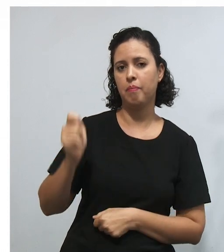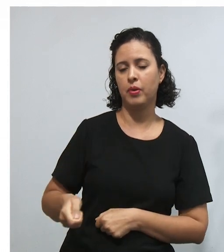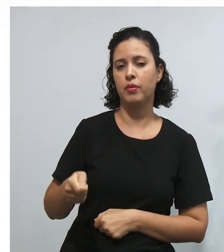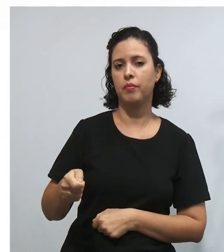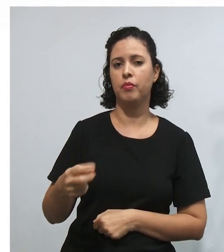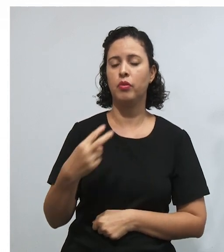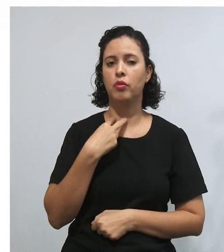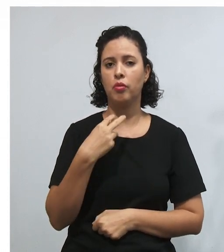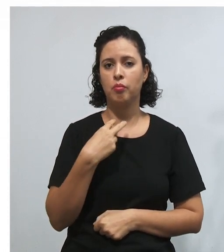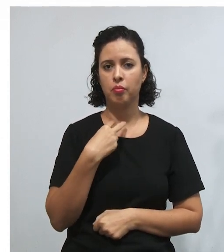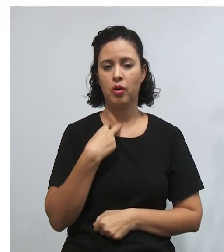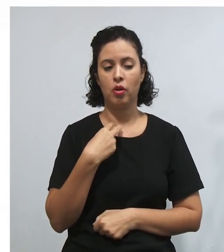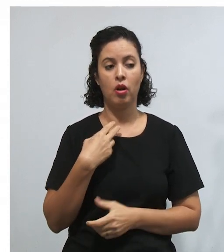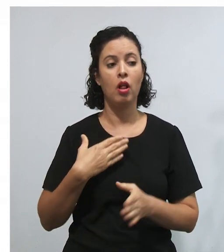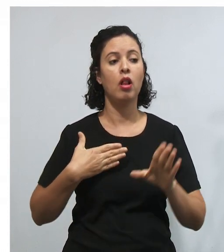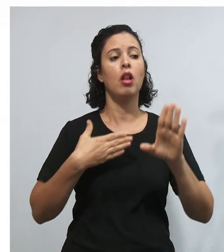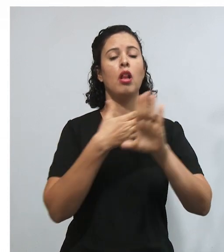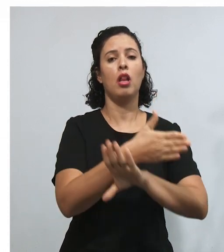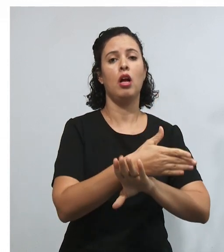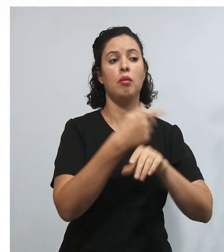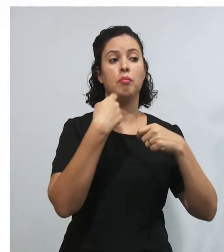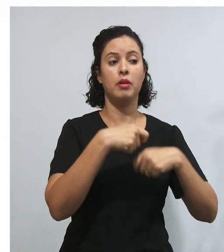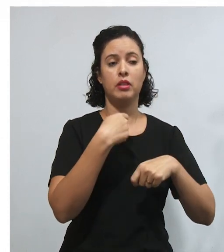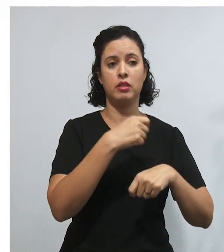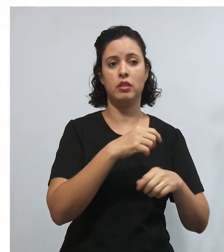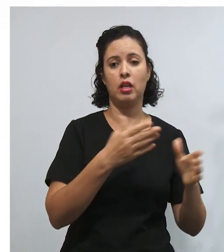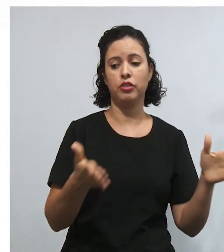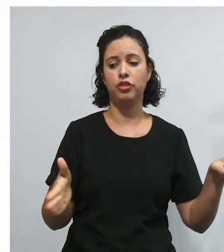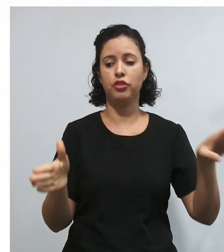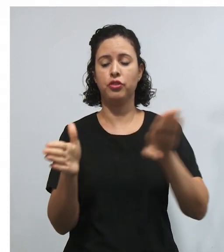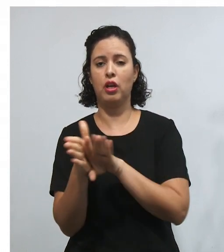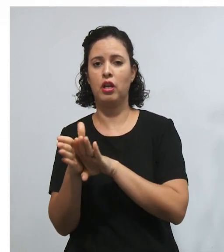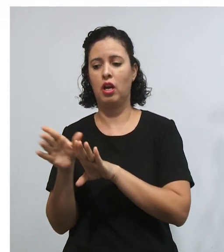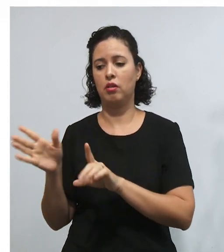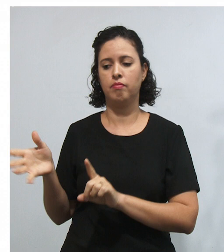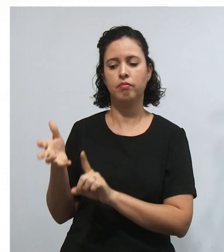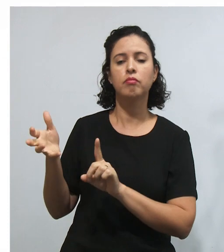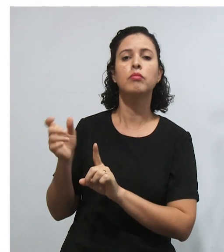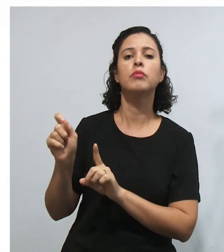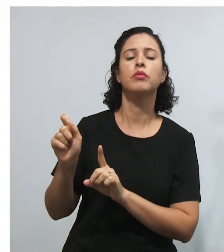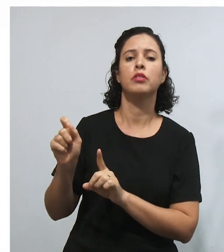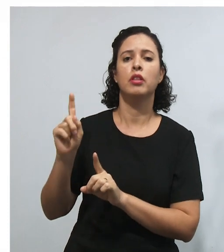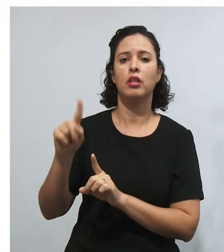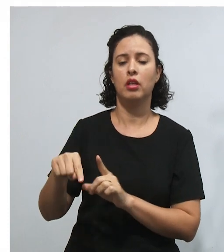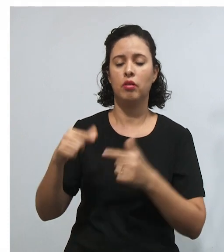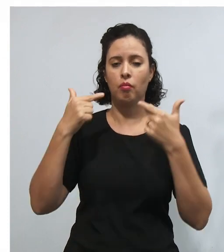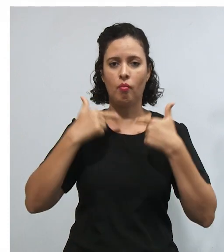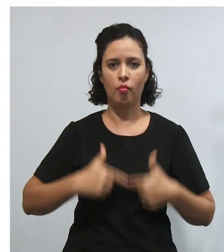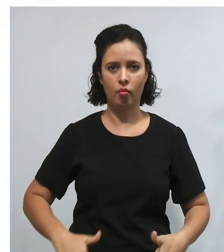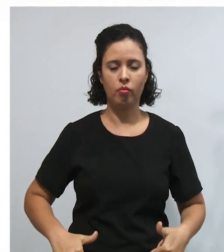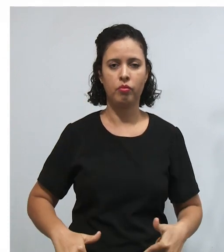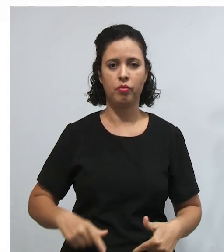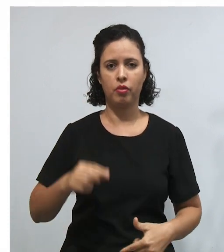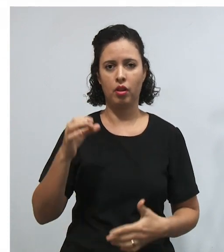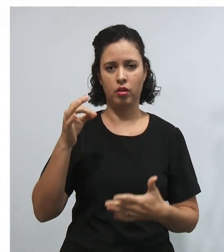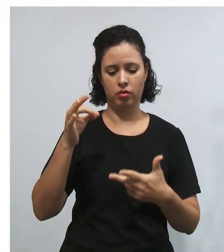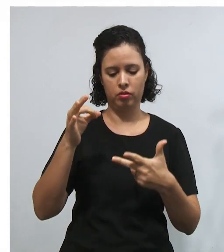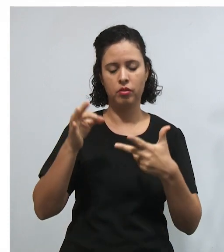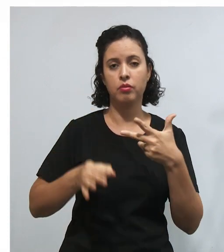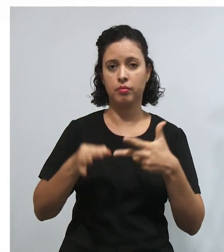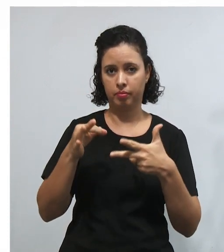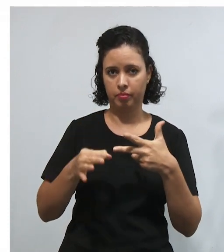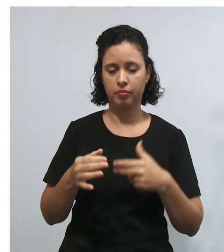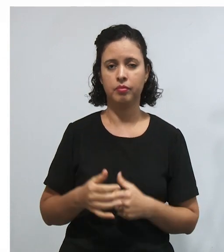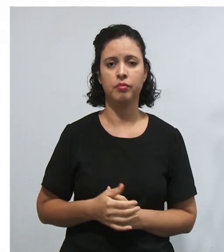caso, ele não pode agir de ofício, ele precisa ser, de fato, provocado por conta do princípio da inércia da